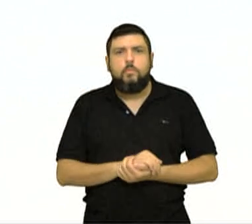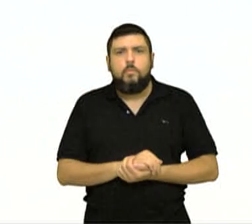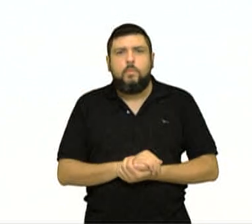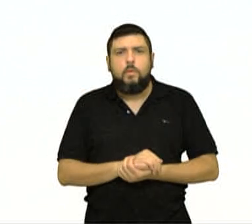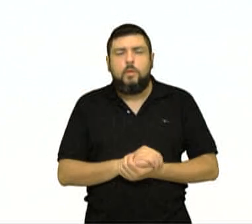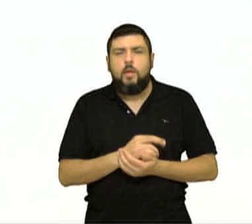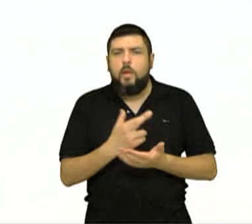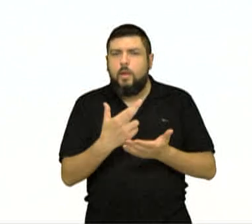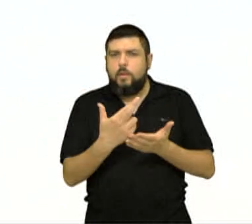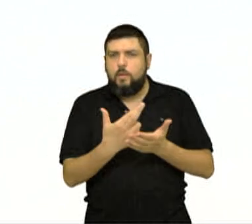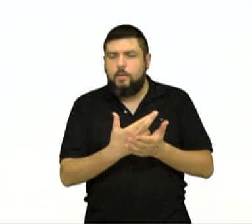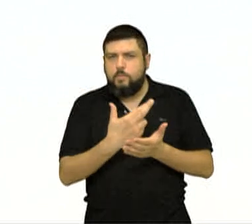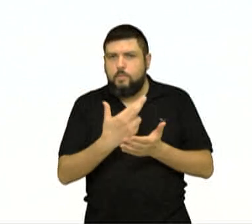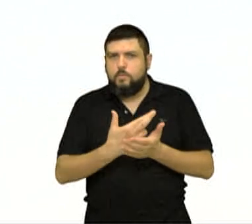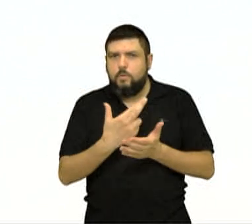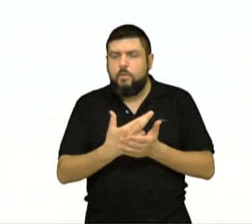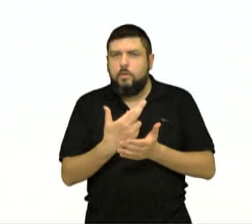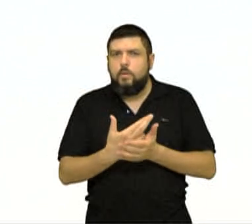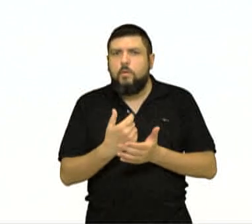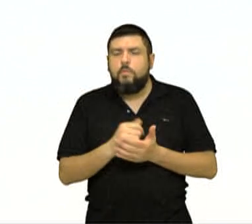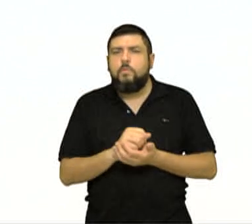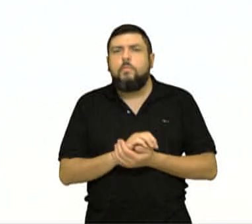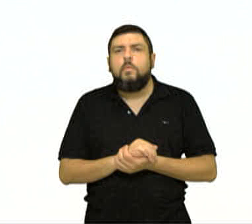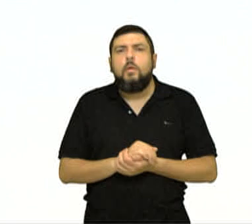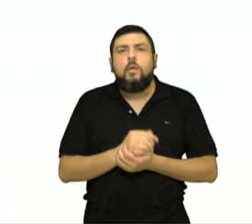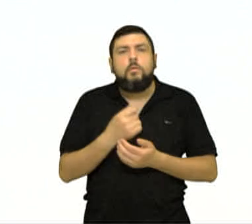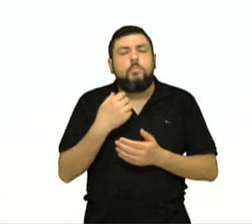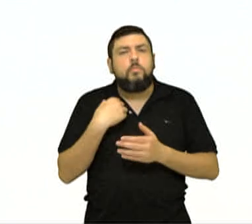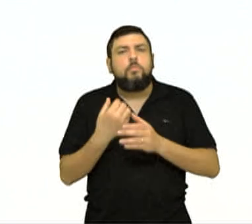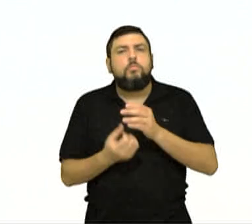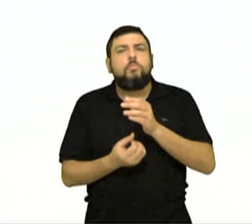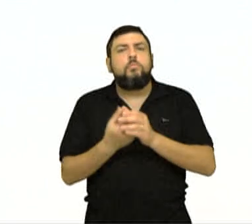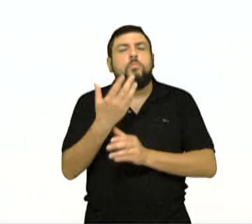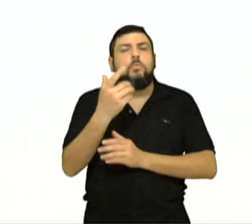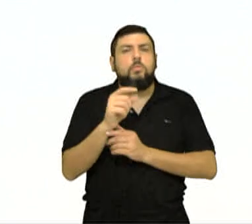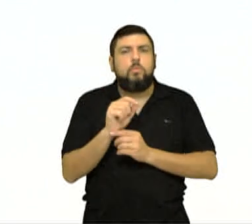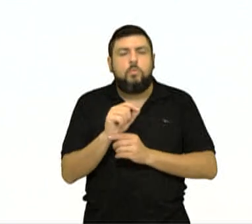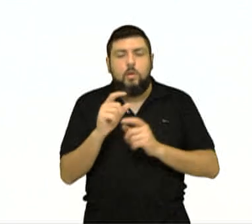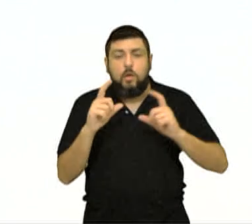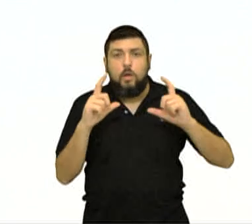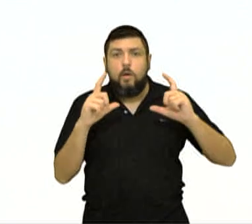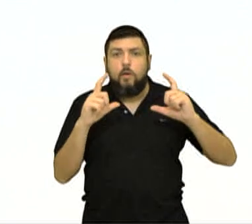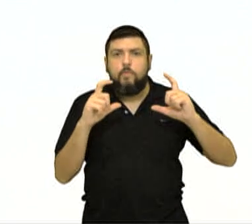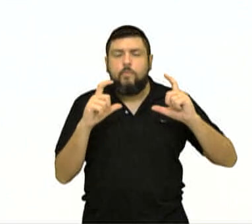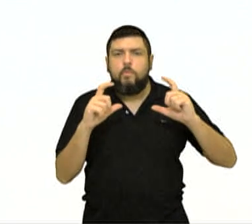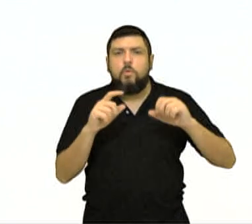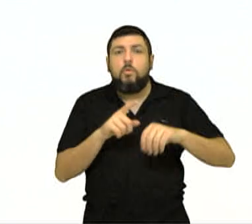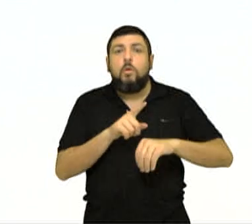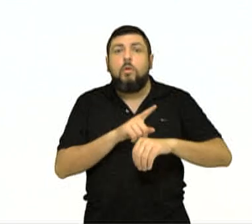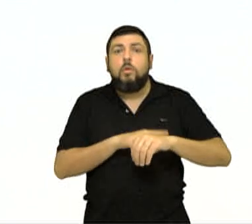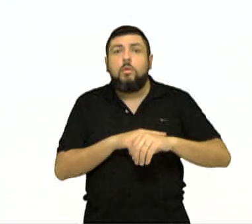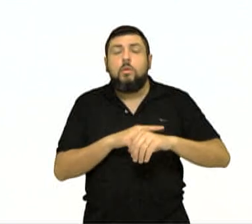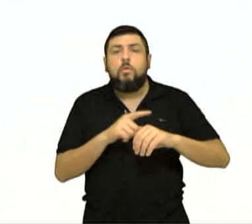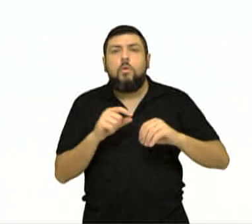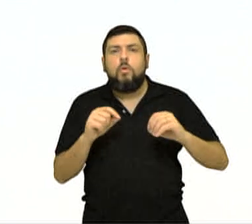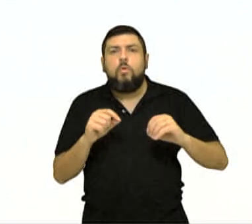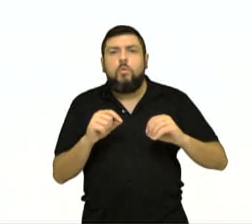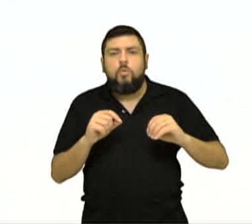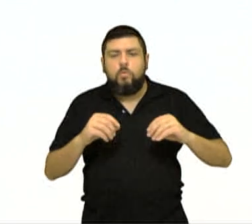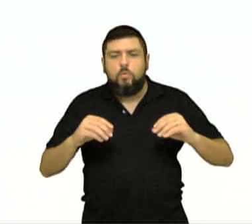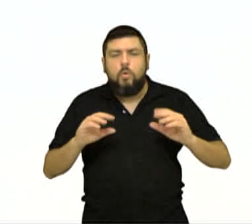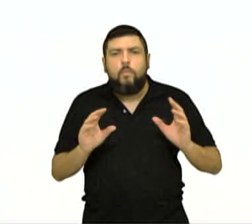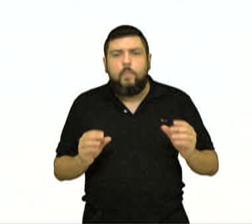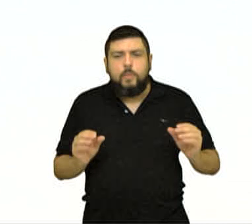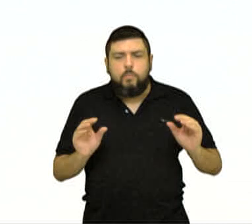Science, publicou em sua edição dessa semana fotos que mostram o momento em que o ovário libera o óvulo. Depois a gente vai ver